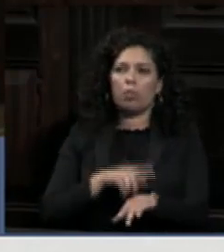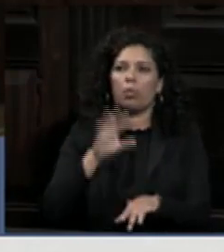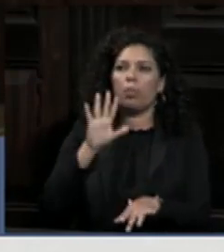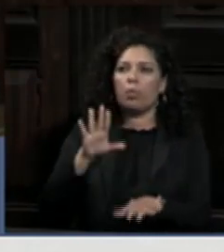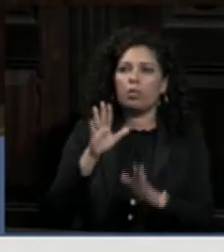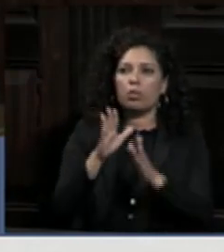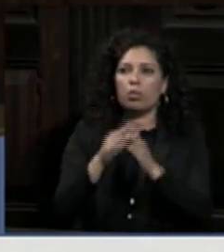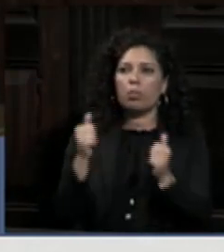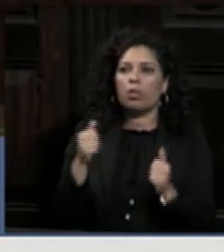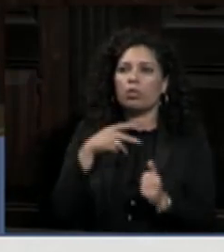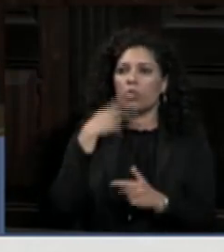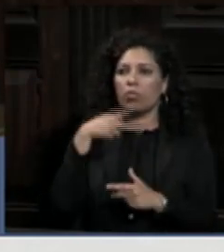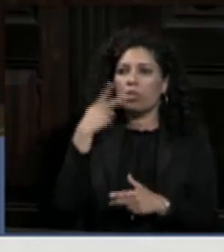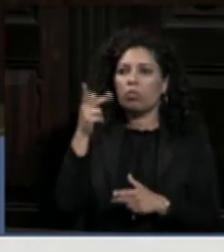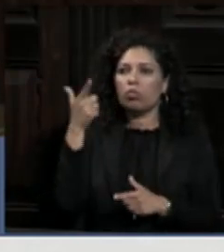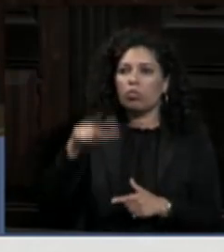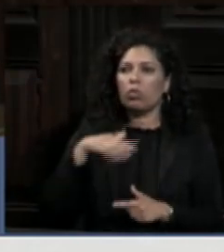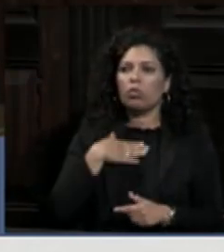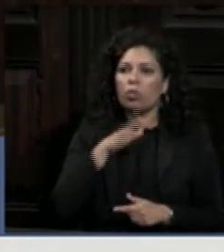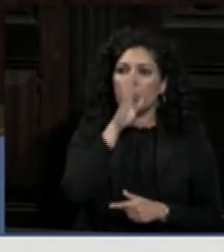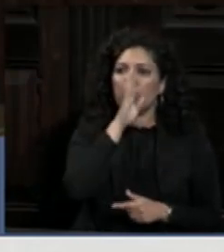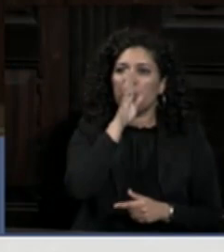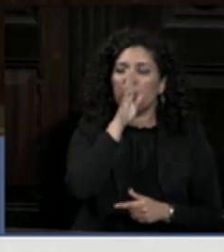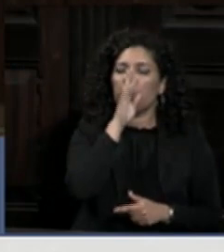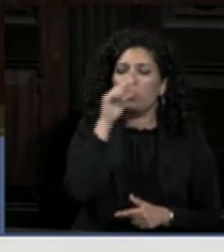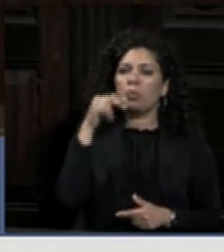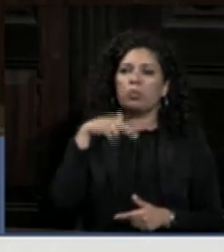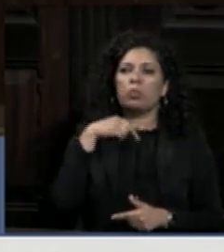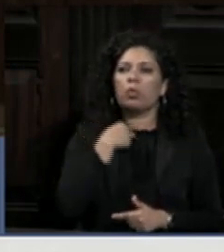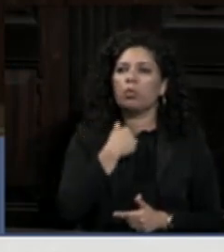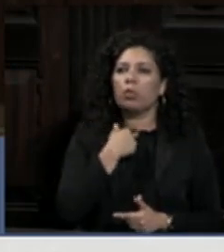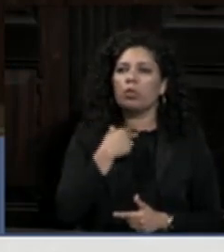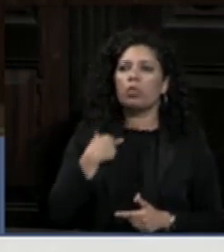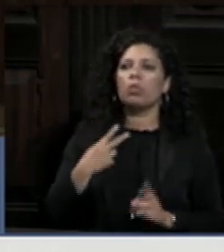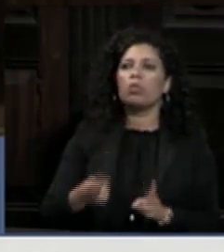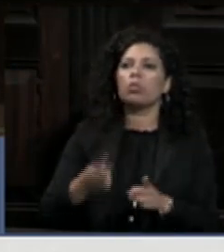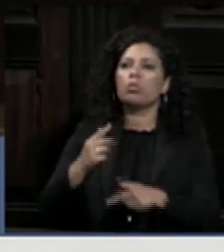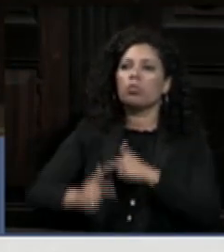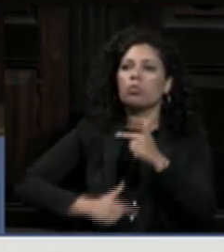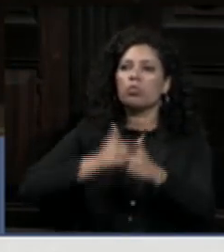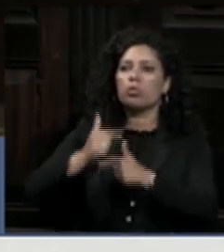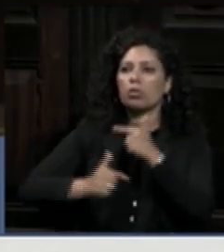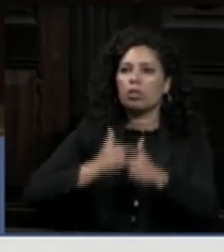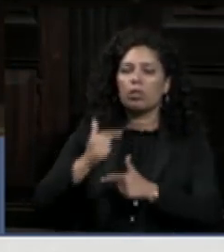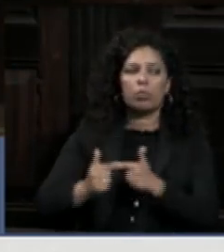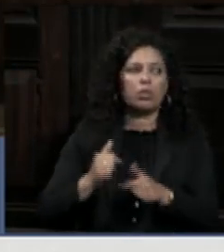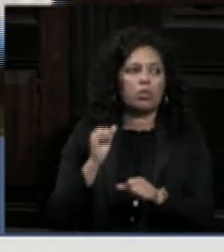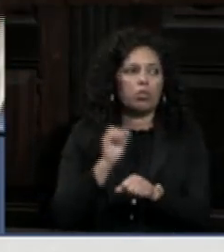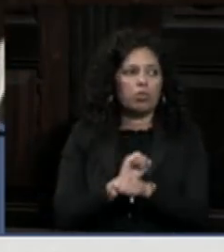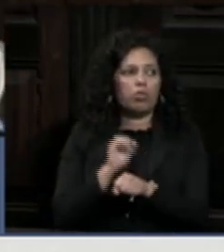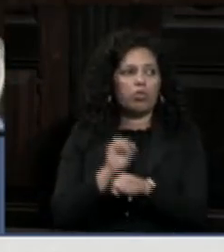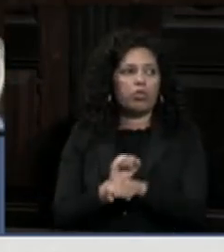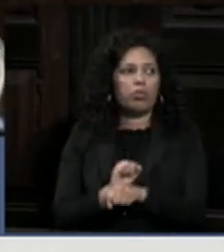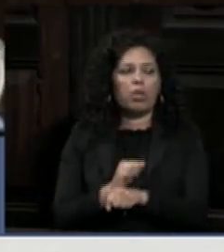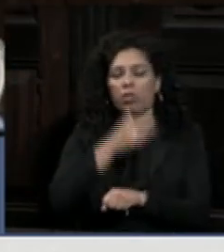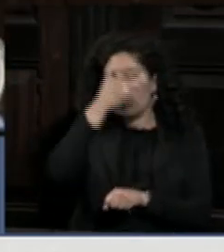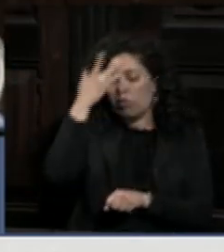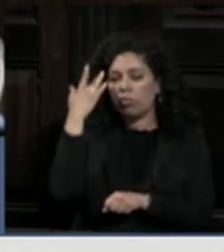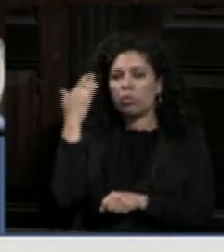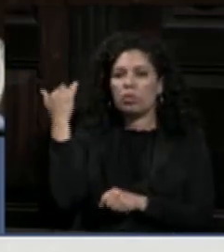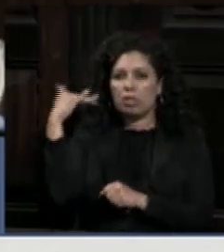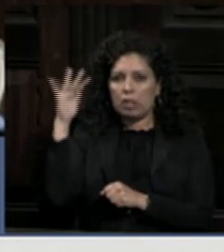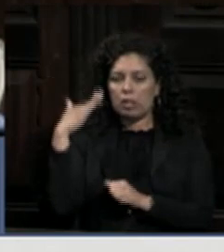podem ficar lá no aspecto de que eu continuo trabalhando e espero imensamente que a população entenda que